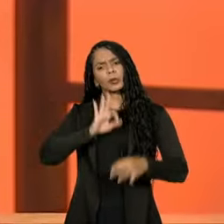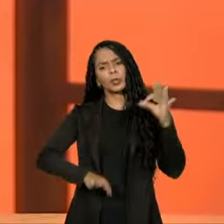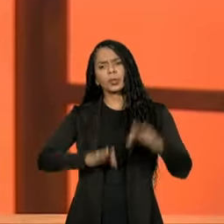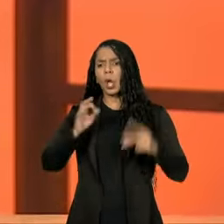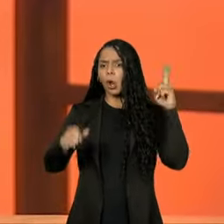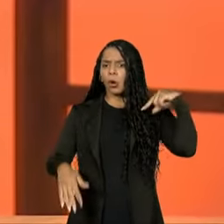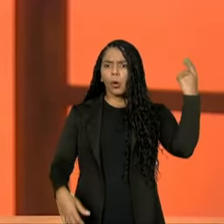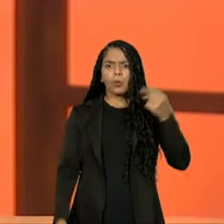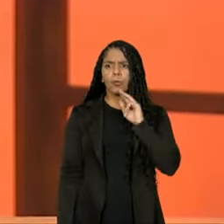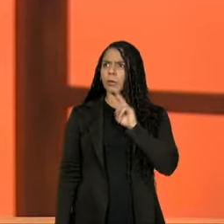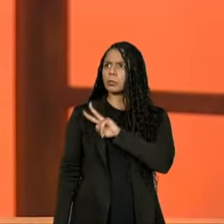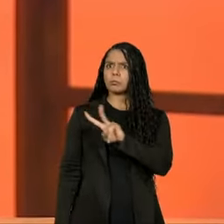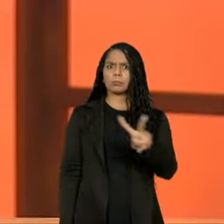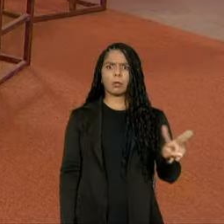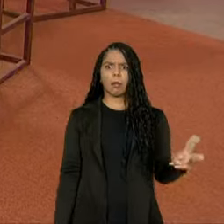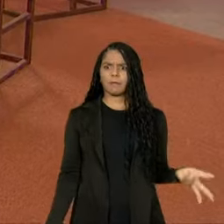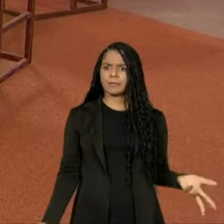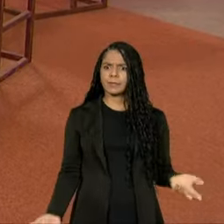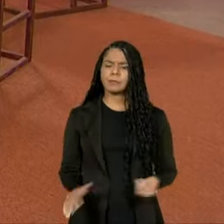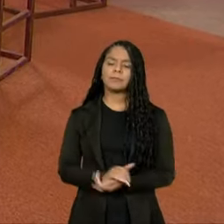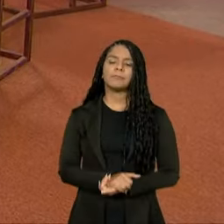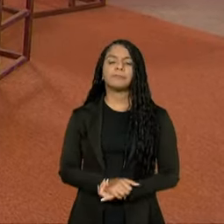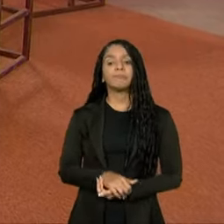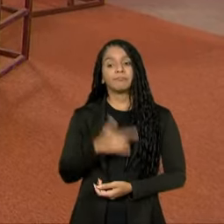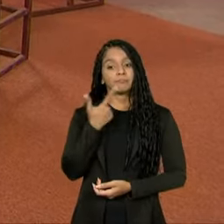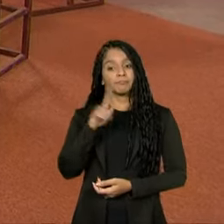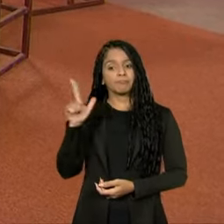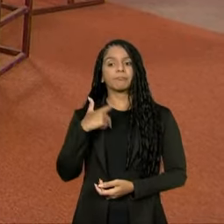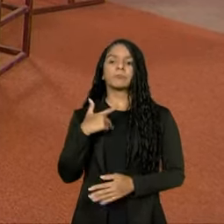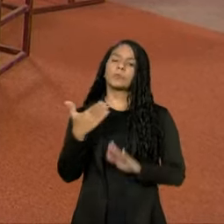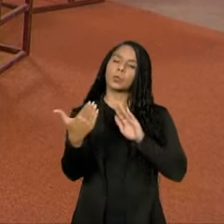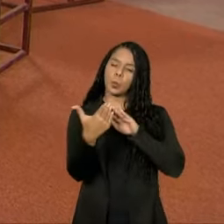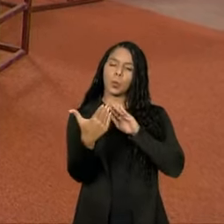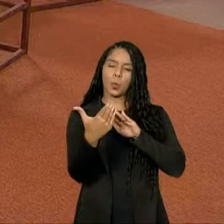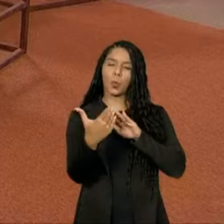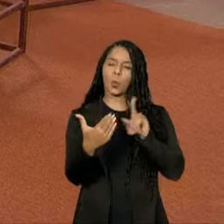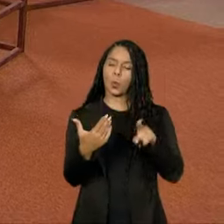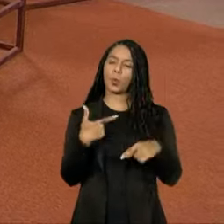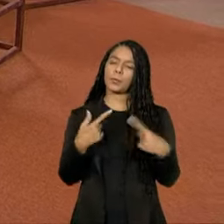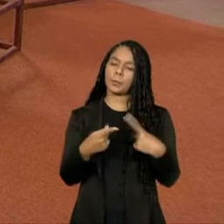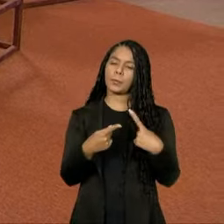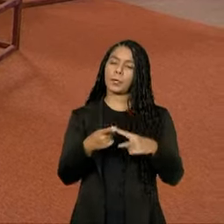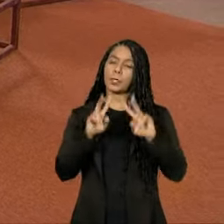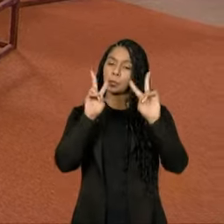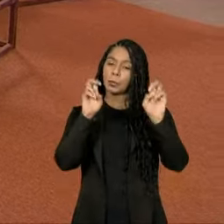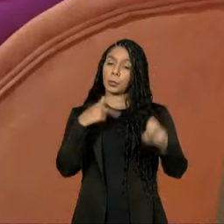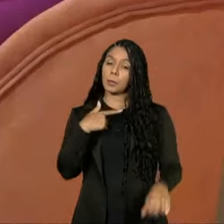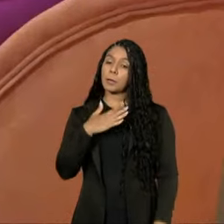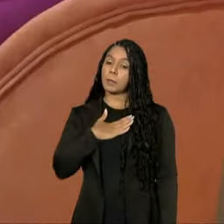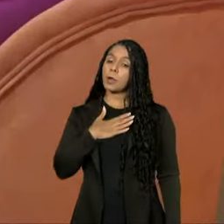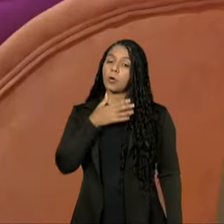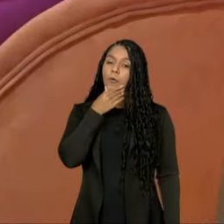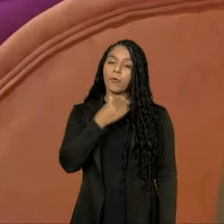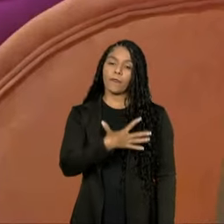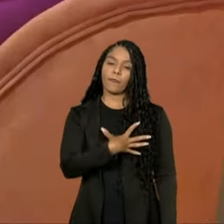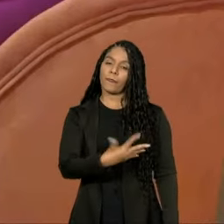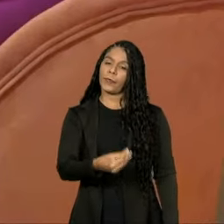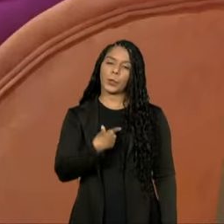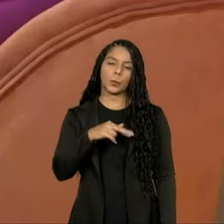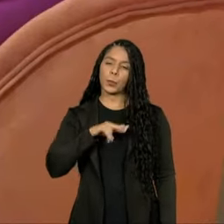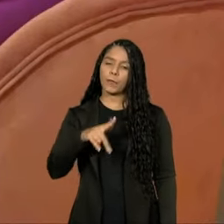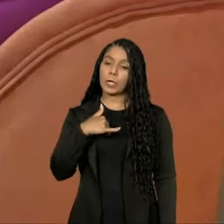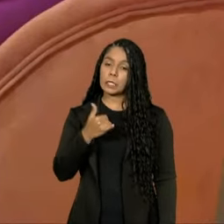que a gente está vendo. Agora, tem um outro dado aqui, eu concordo com você até porque na questão do meu filho também, aquilo não foi